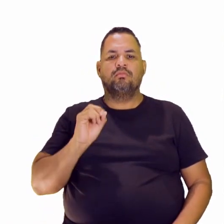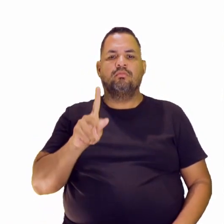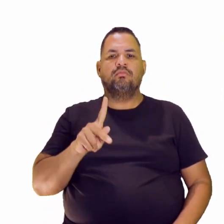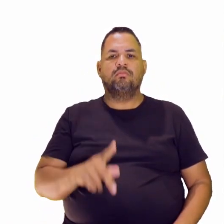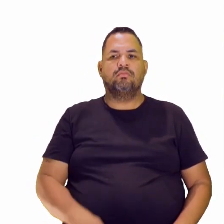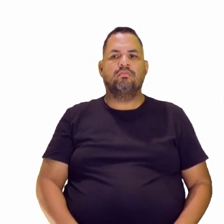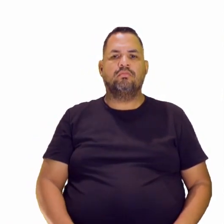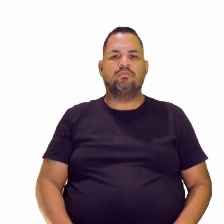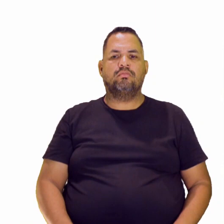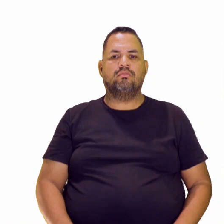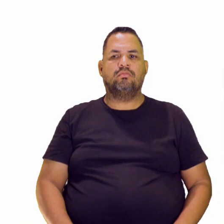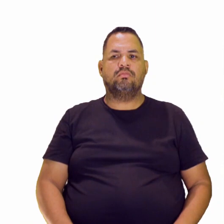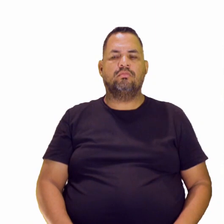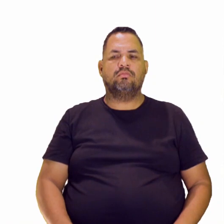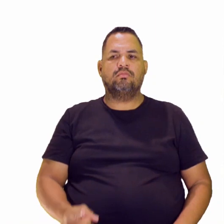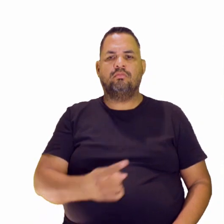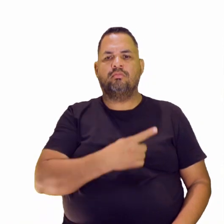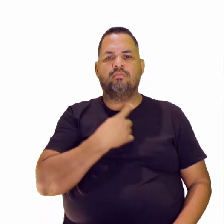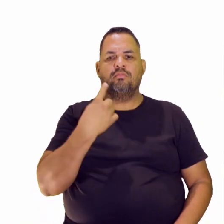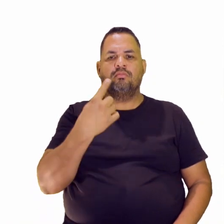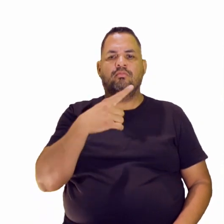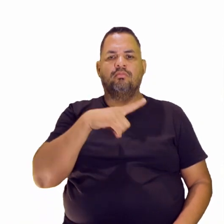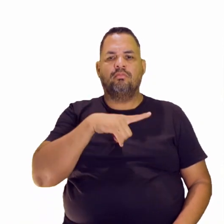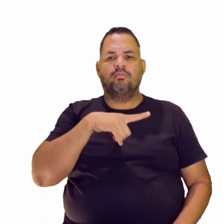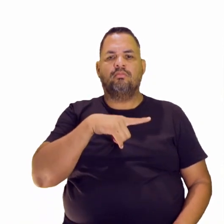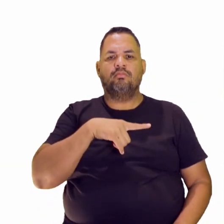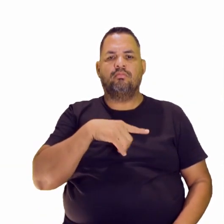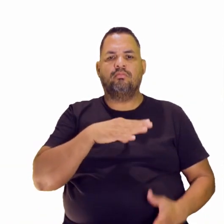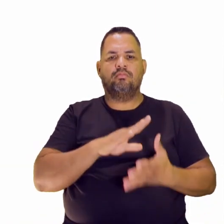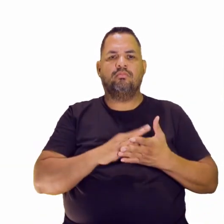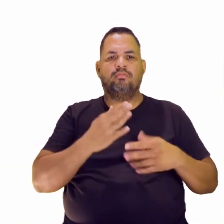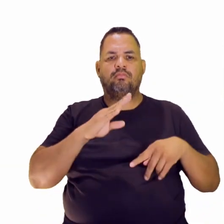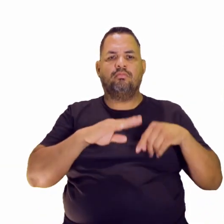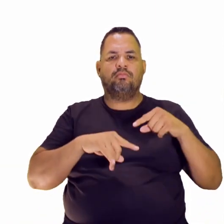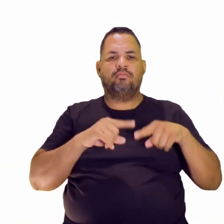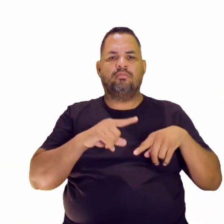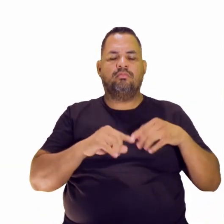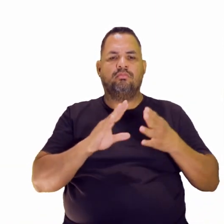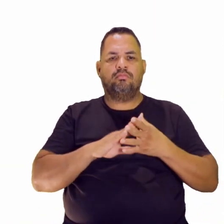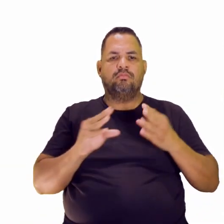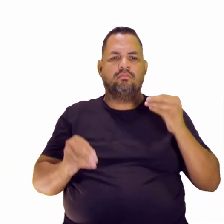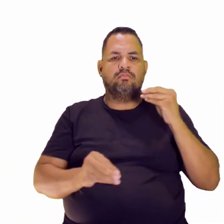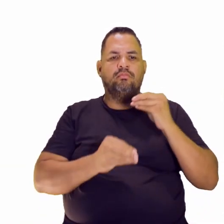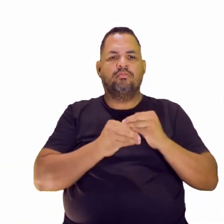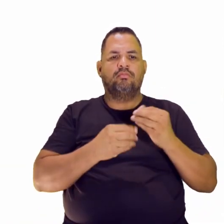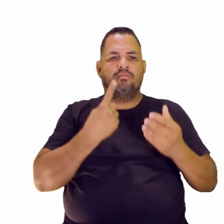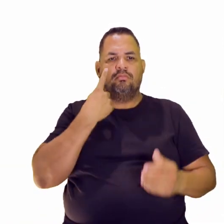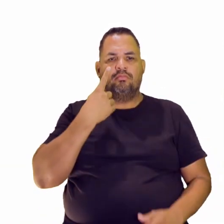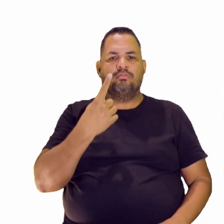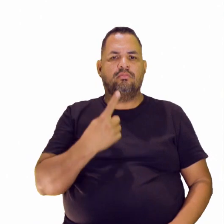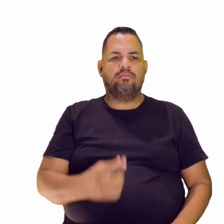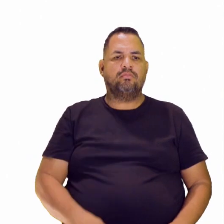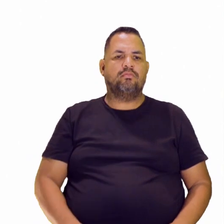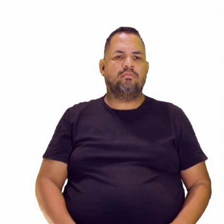ok? Nós temos também um material complementar, tá?